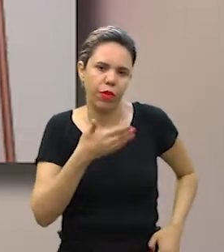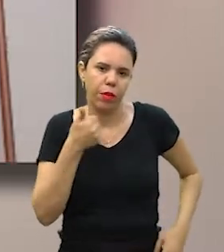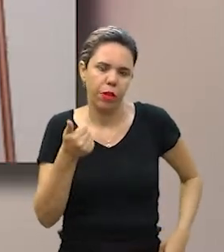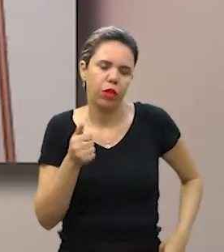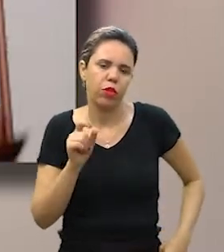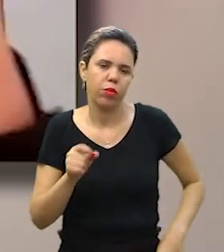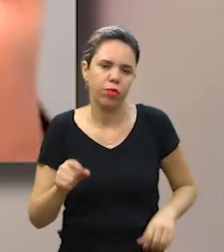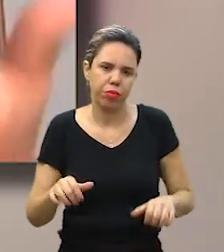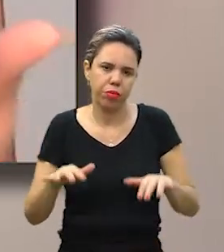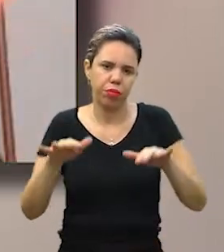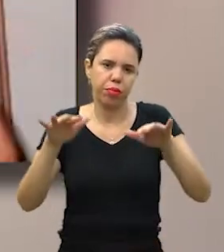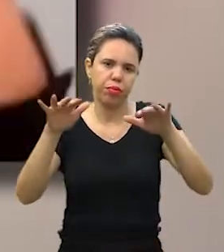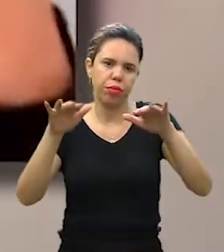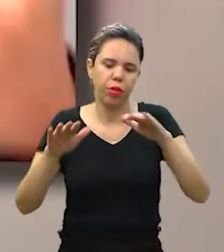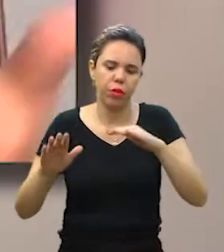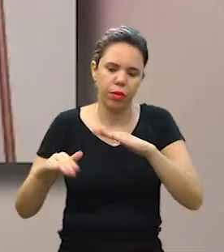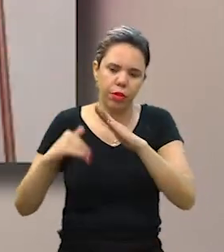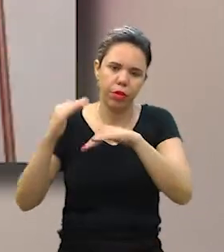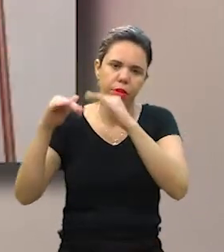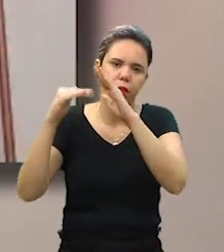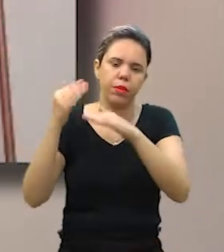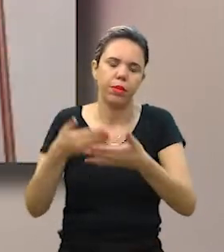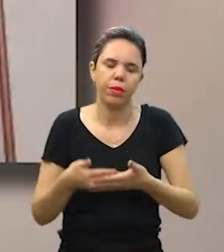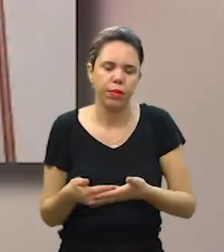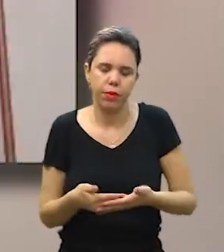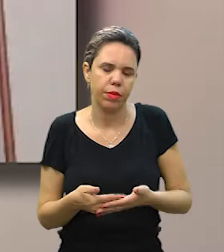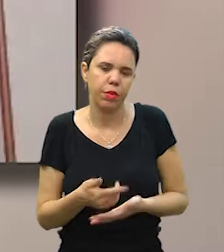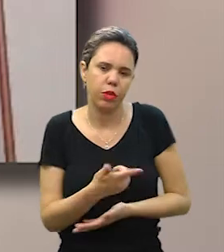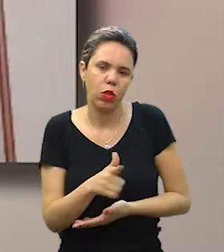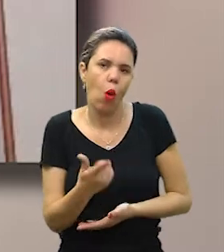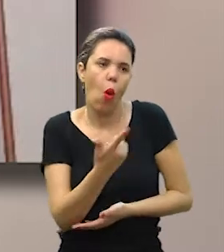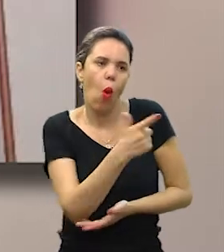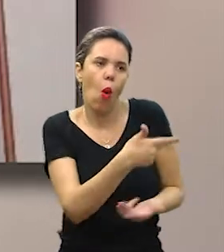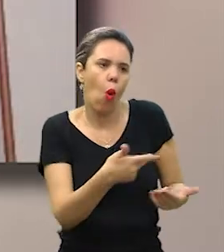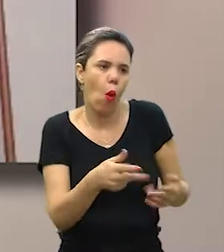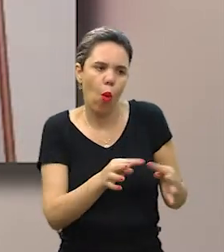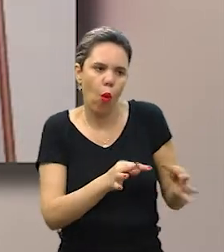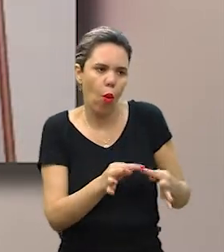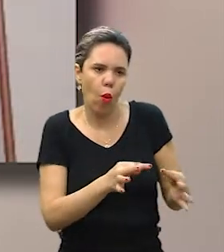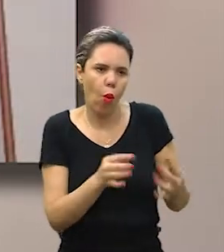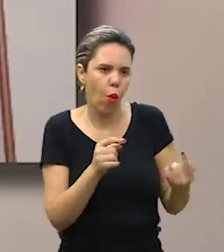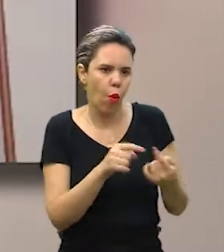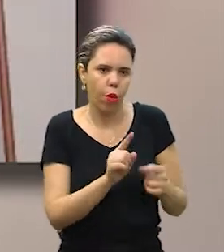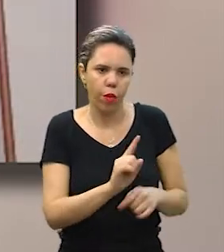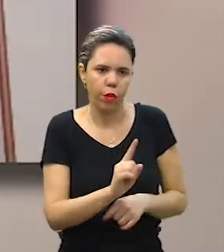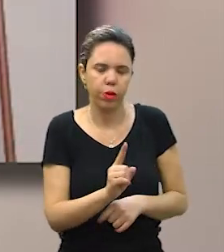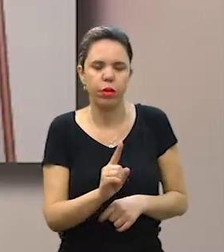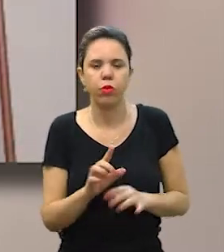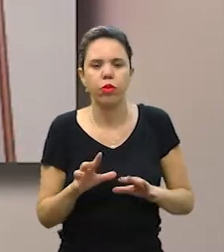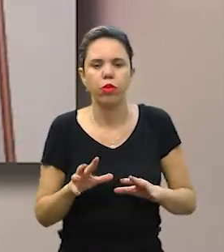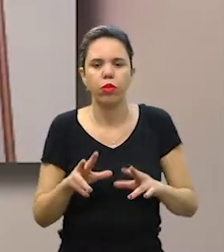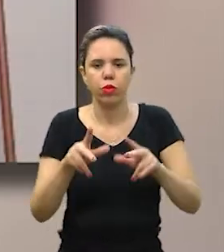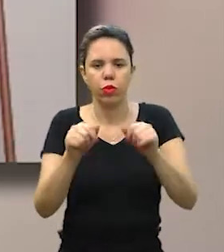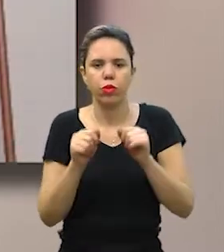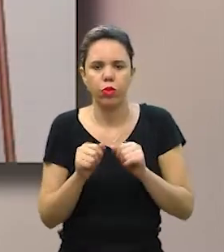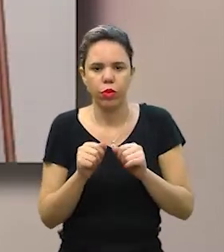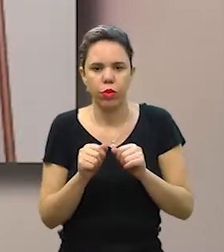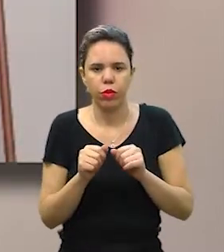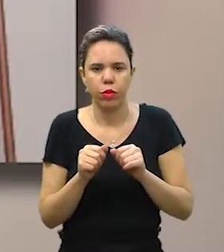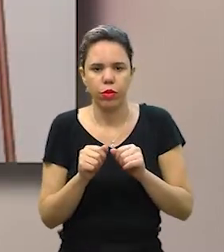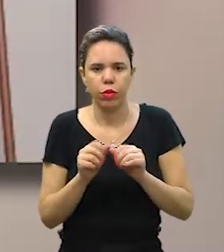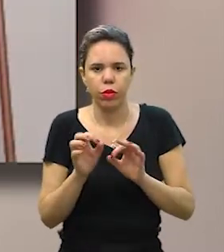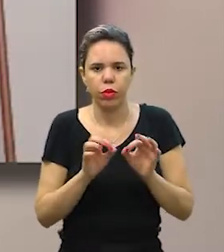melhorar com o crescimento e o desenvolvimento desse bebê. Não tem um tratamento específico. Então, nem